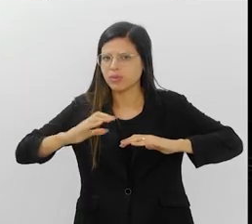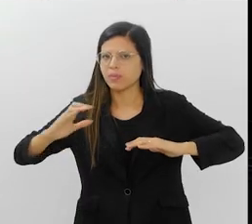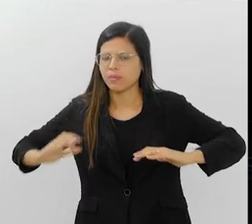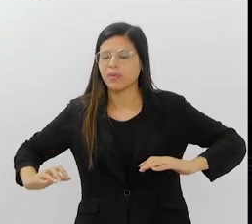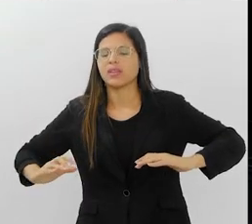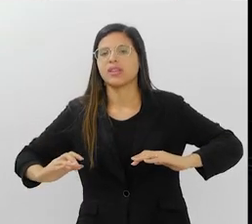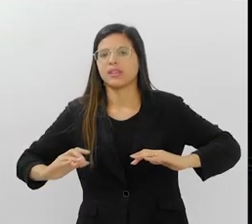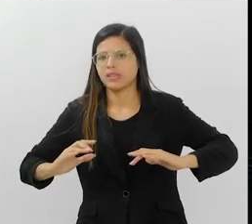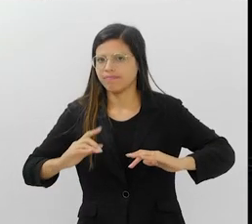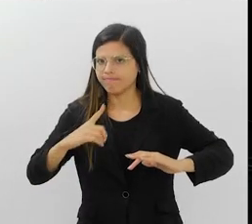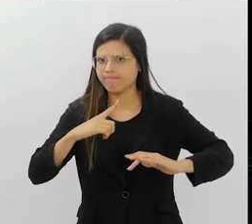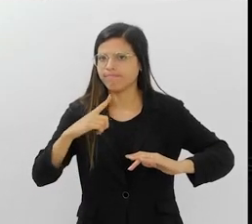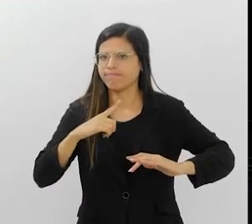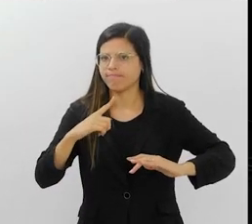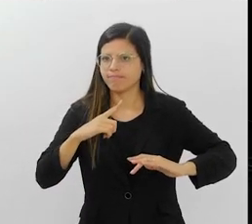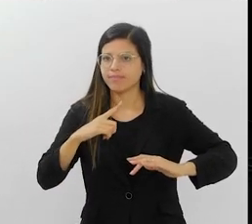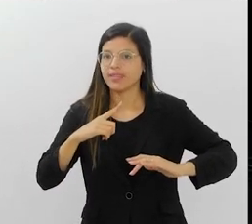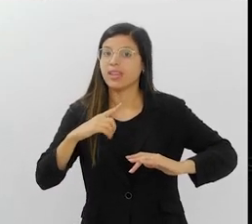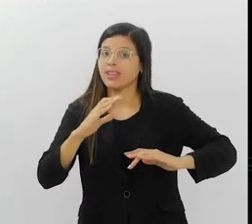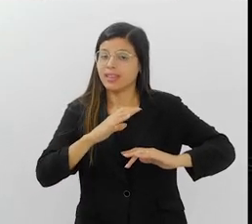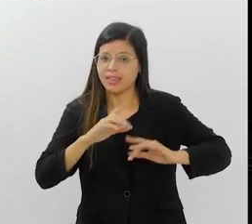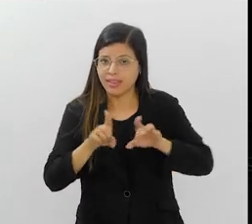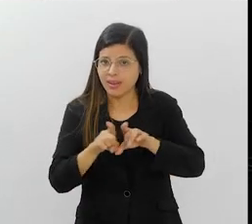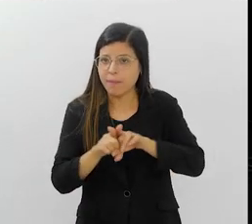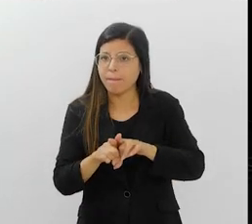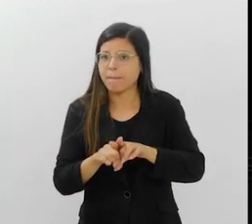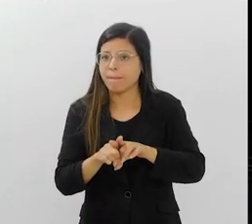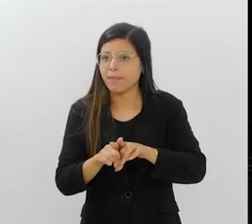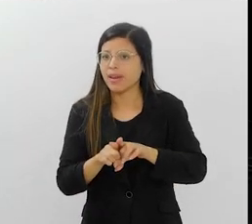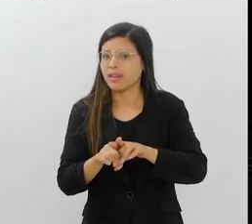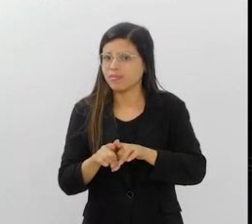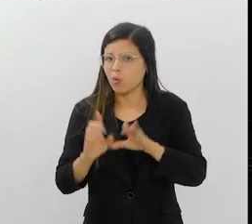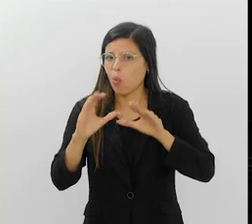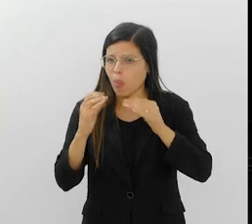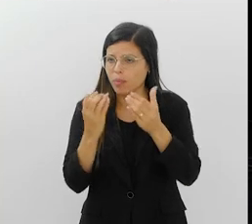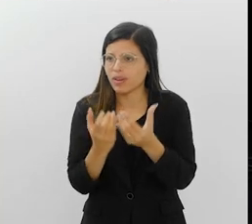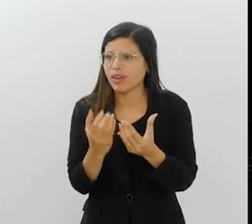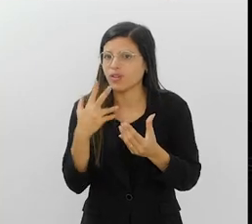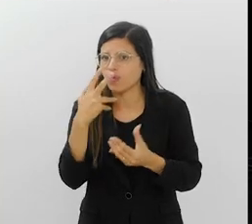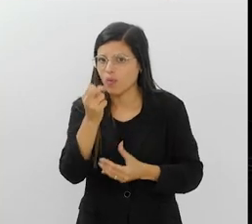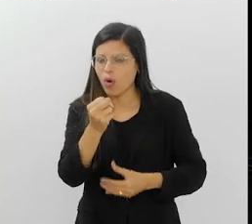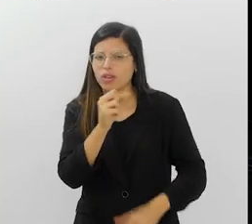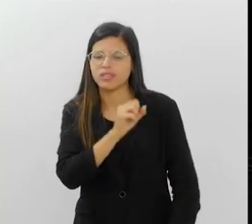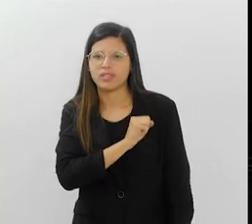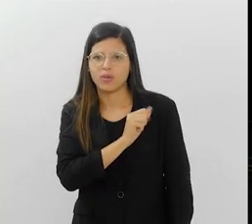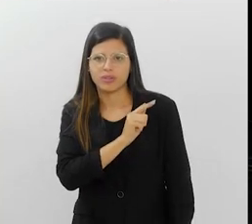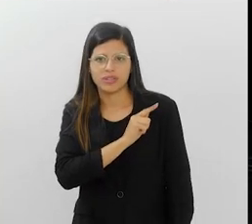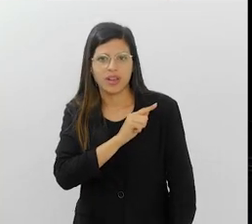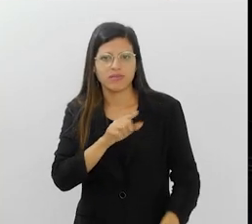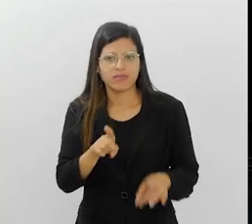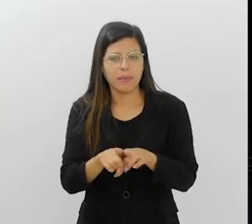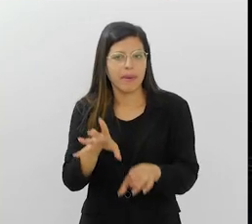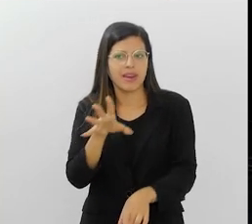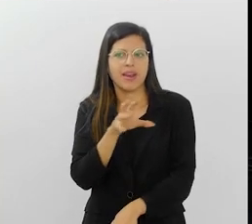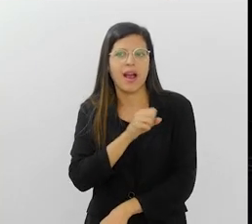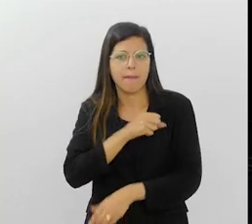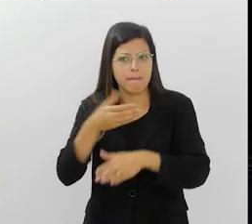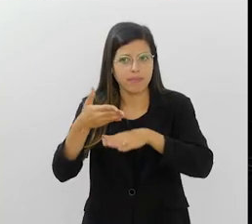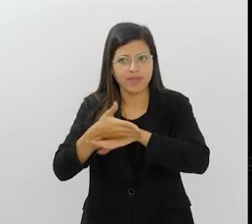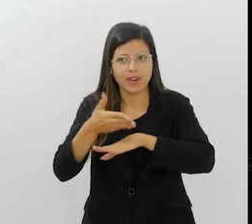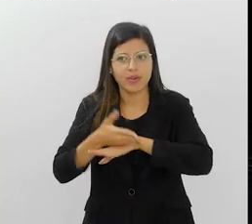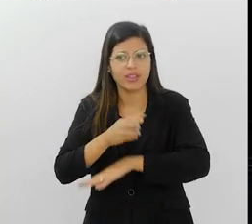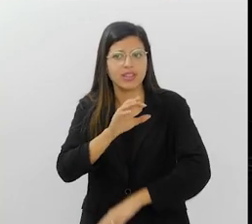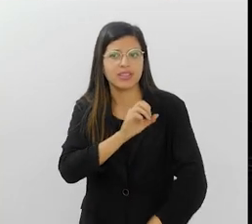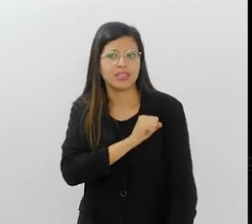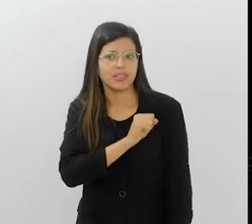Tem a Porto da Pedra. Que também... Porto da Pedra também tem uma comunidade muito forte. Abraça muito, o povo de São Gonçalo também adora a Porto da Pedra e frequenta,